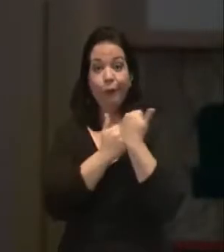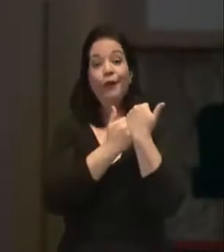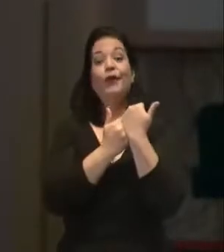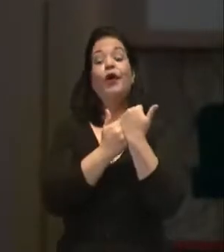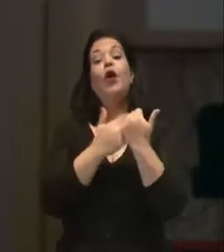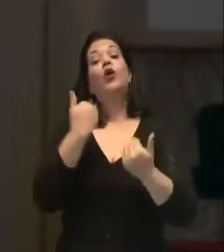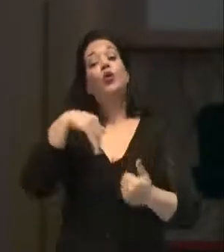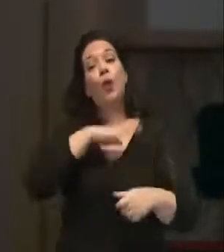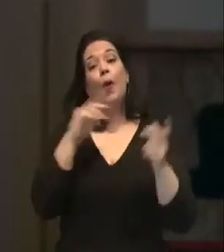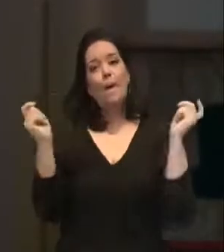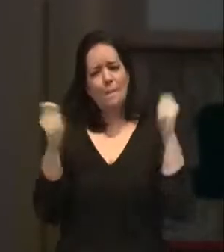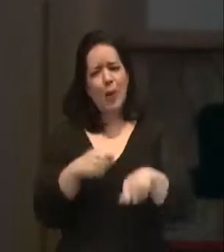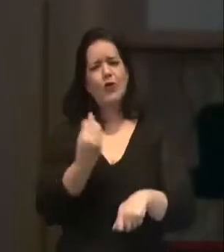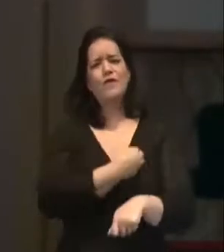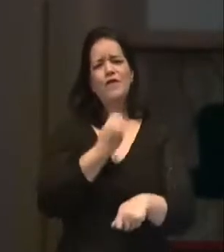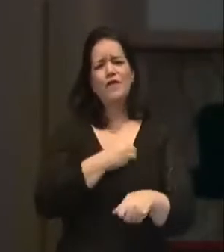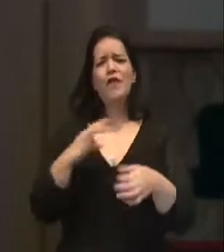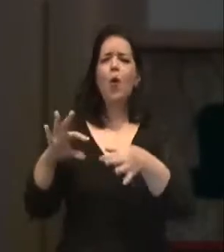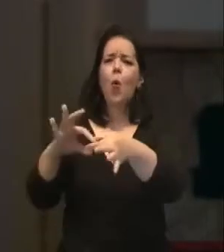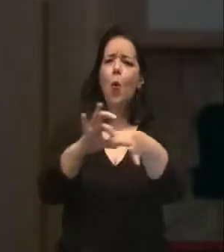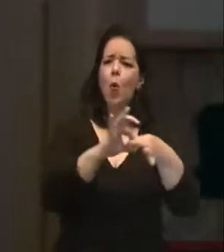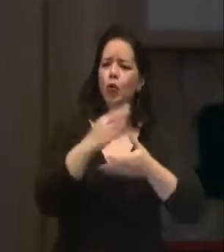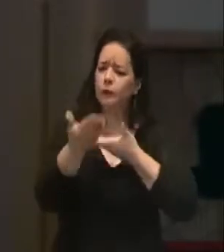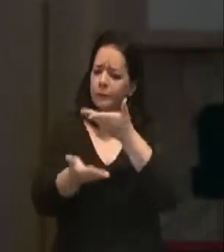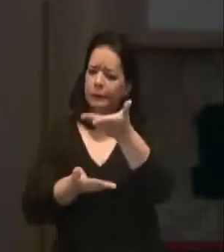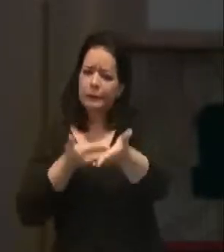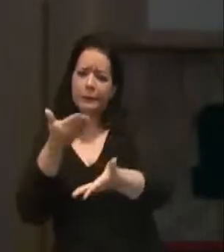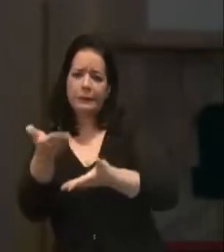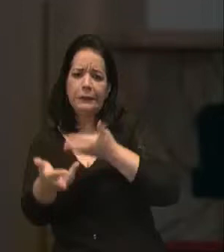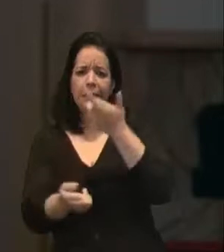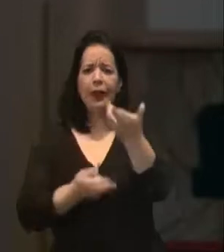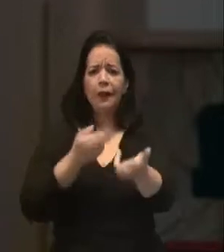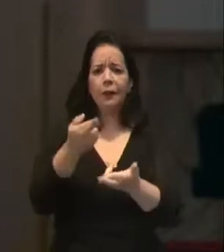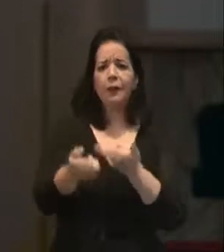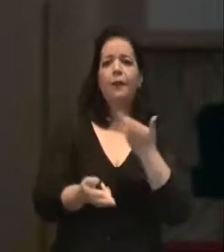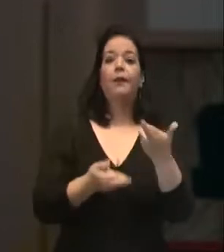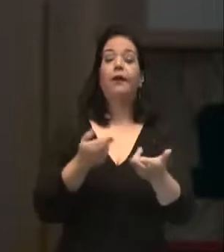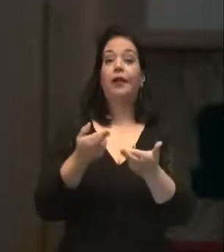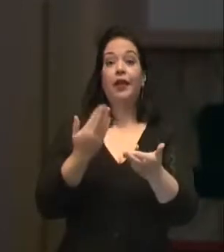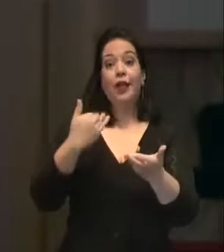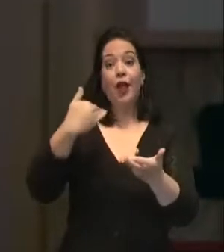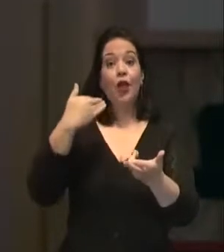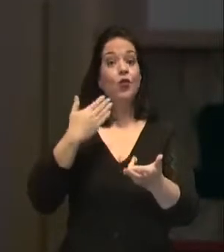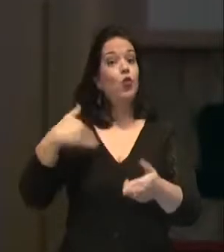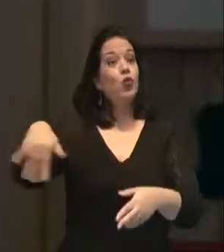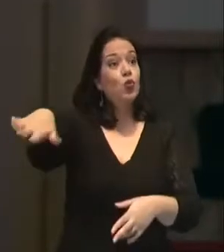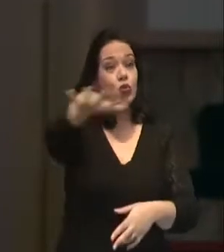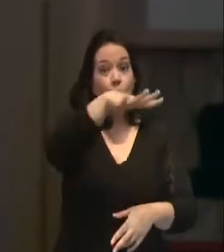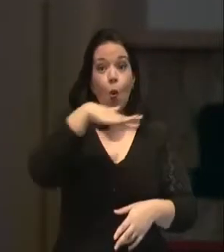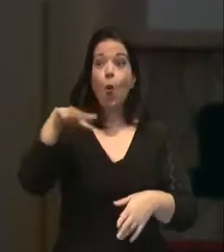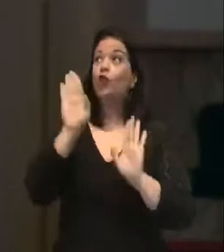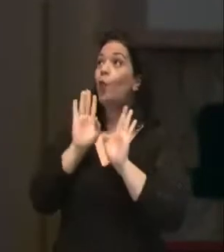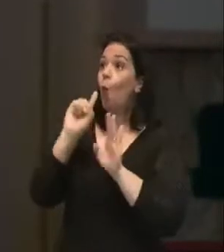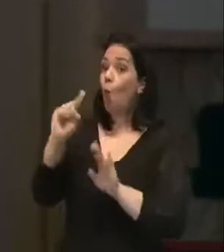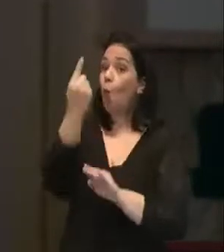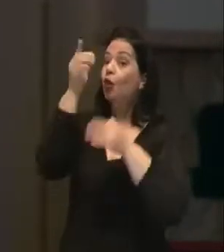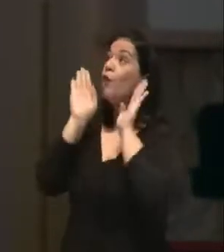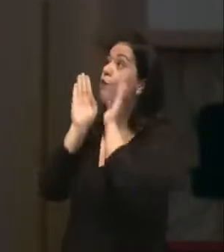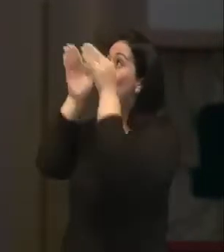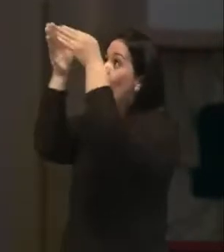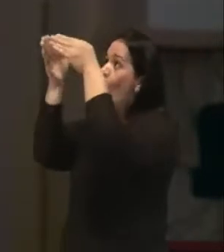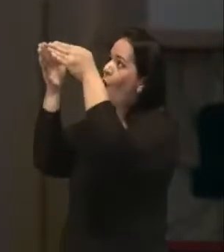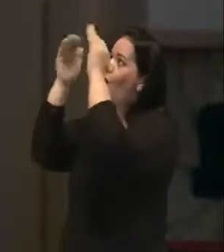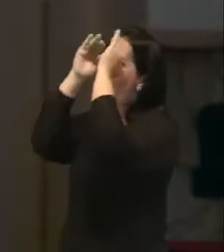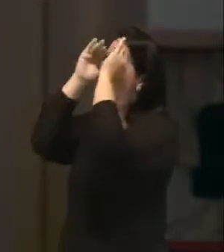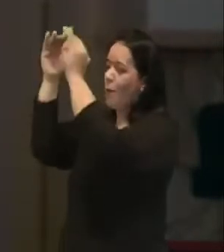unidade de propósito, termos um foco que é o próprio Senhor Jesus, como nos diz Hebreus capítulo 12,